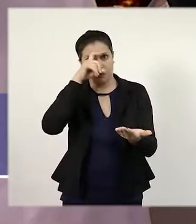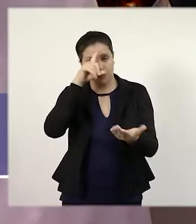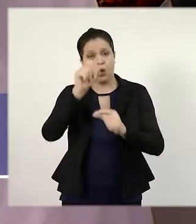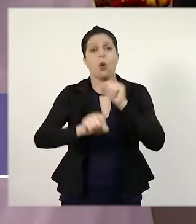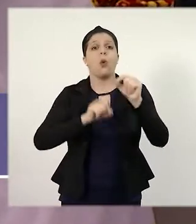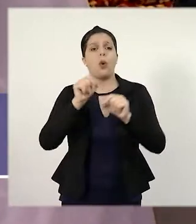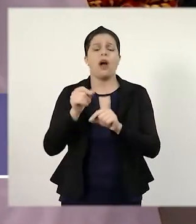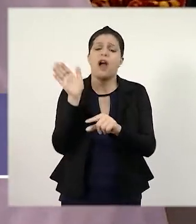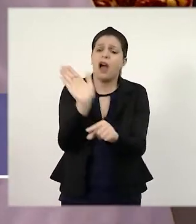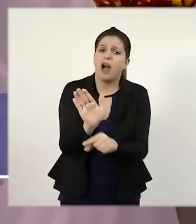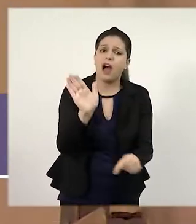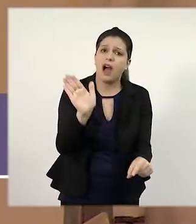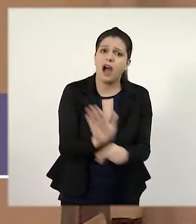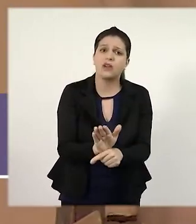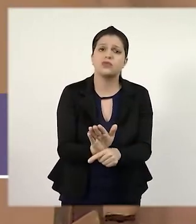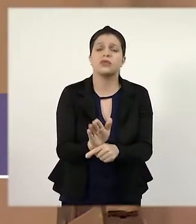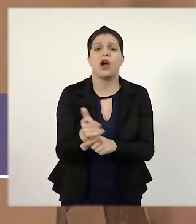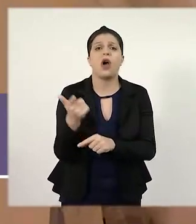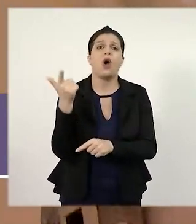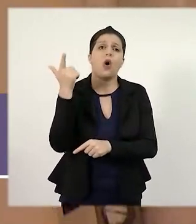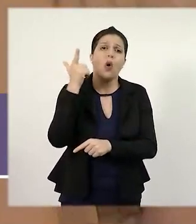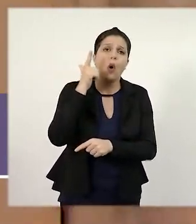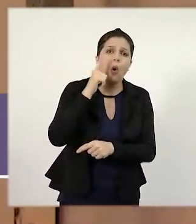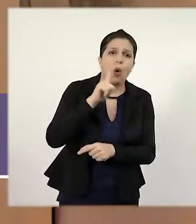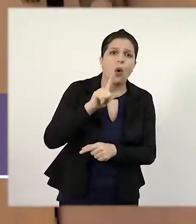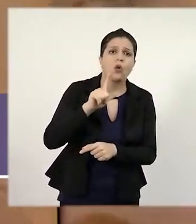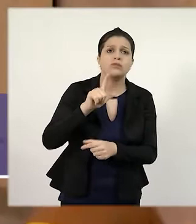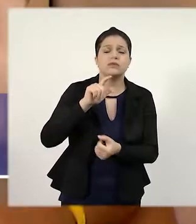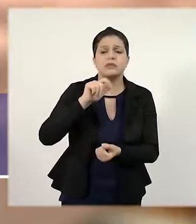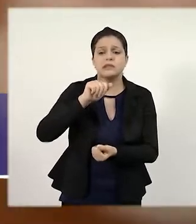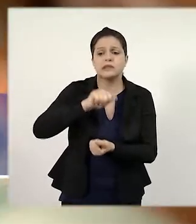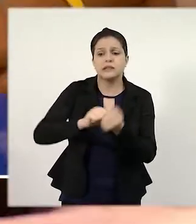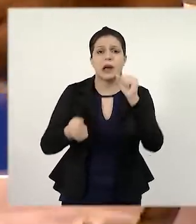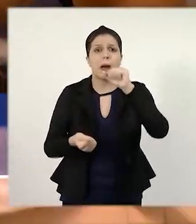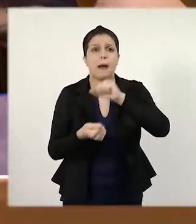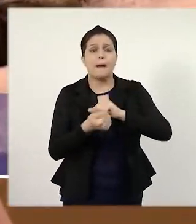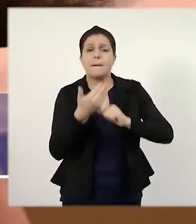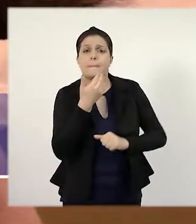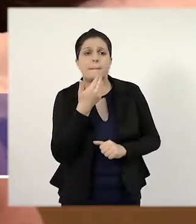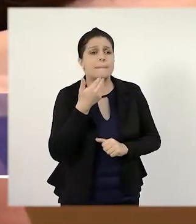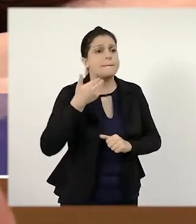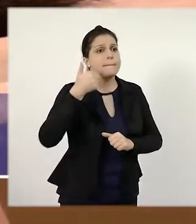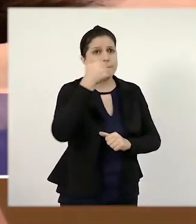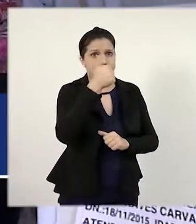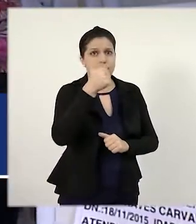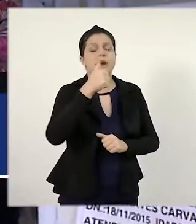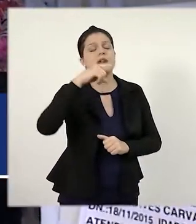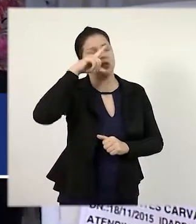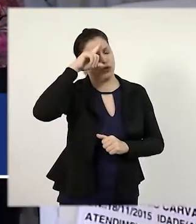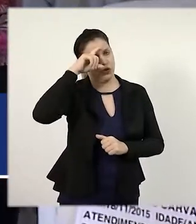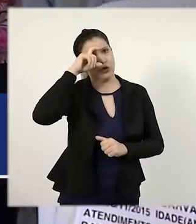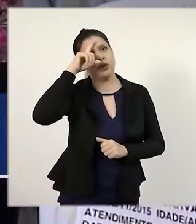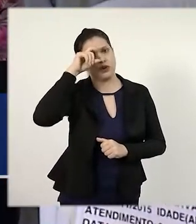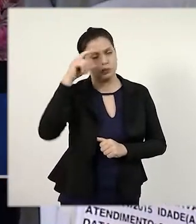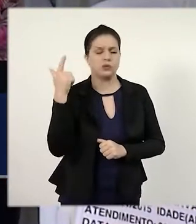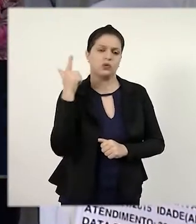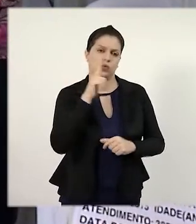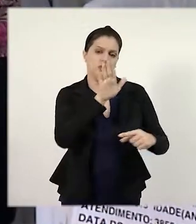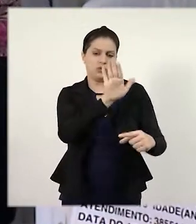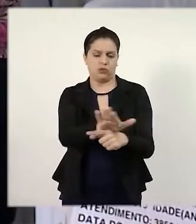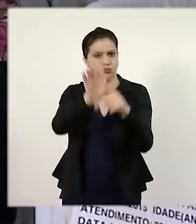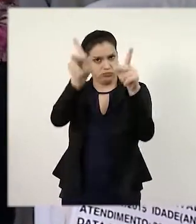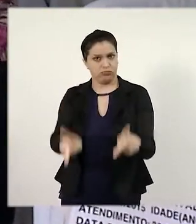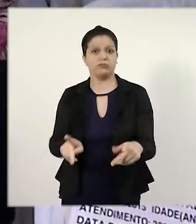de contribuir para a reestruturação financeira e para a melhoria dos serviços prestados por essas